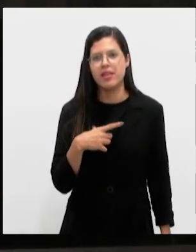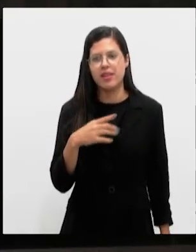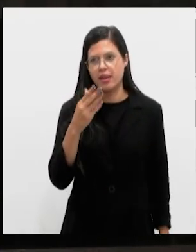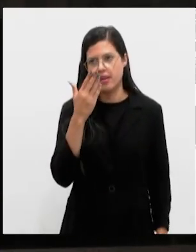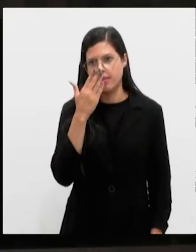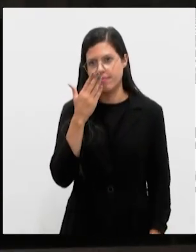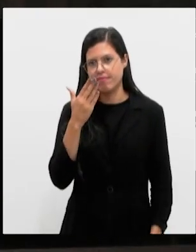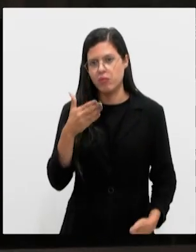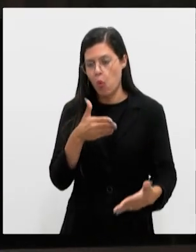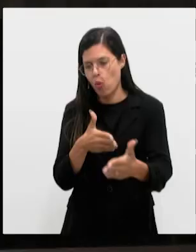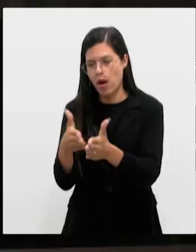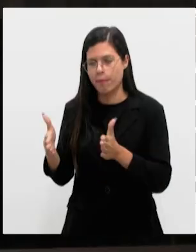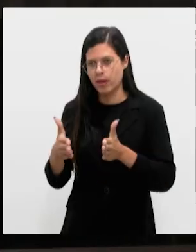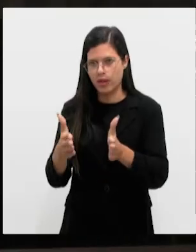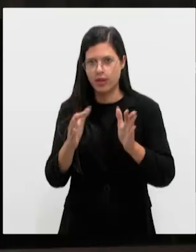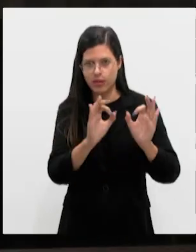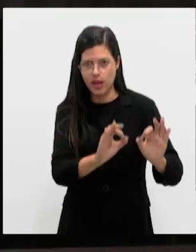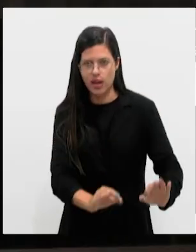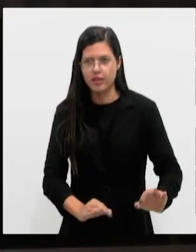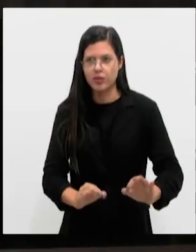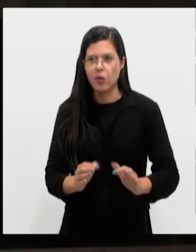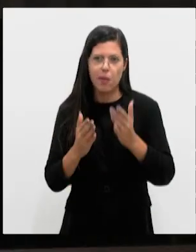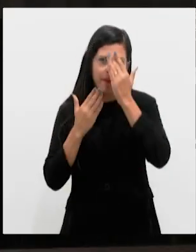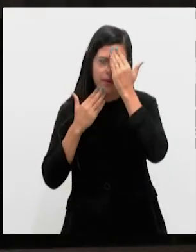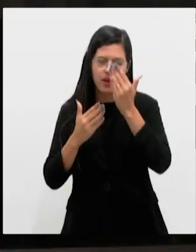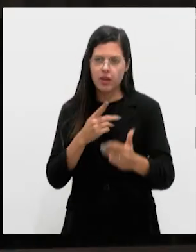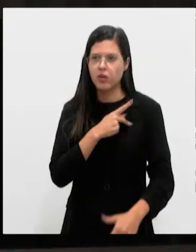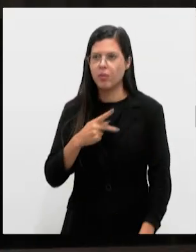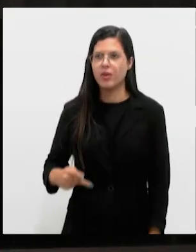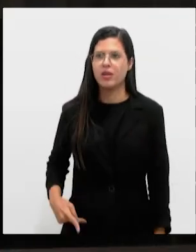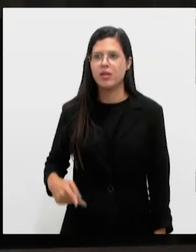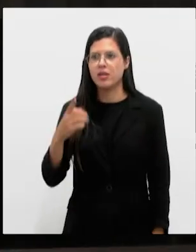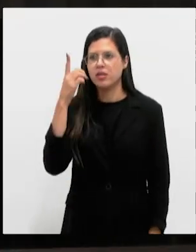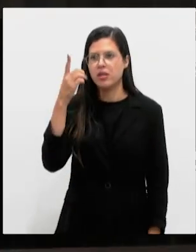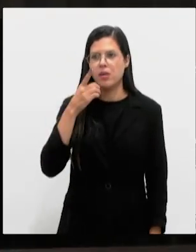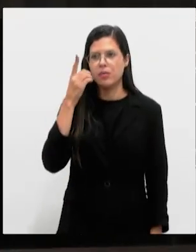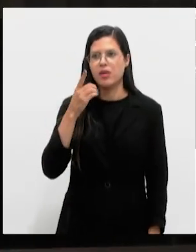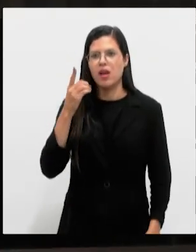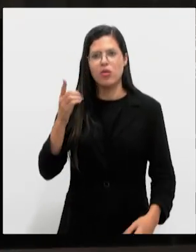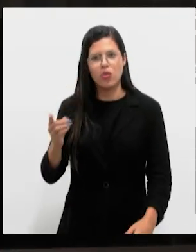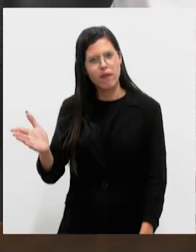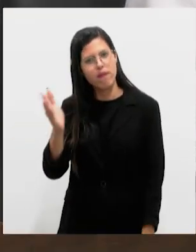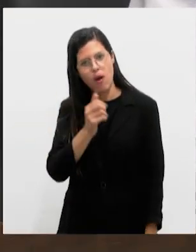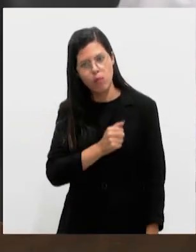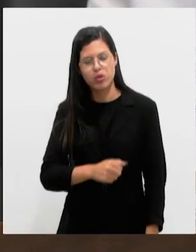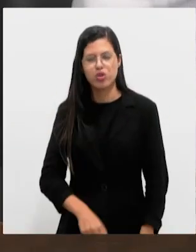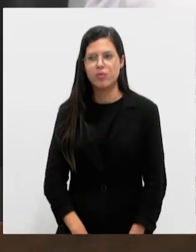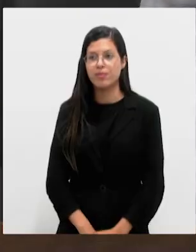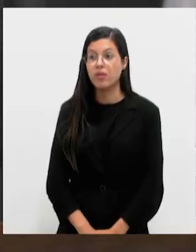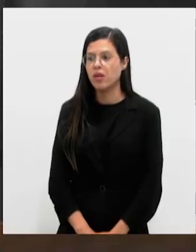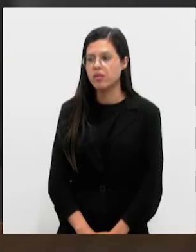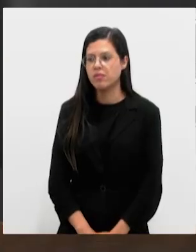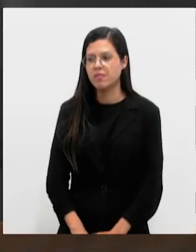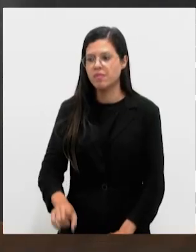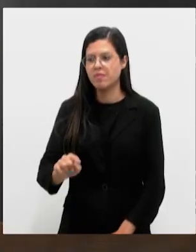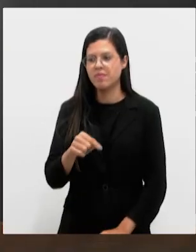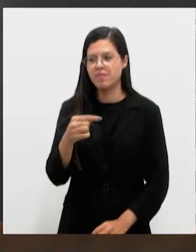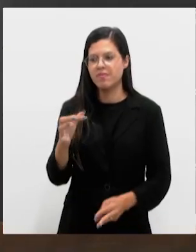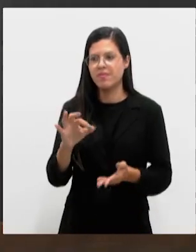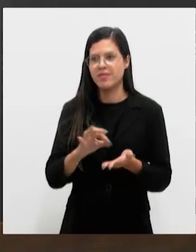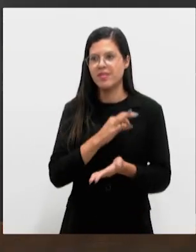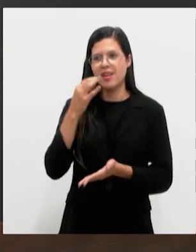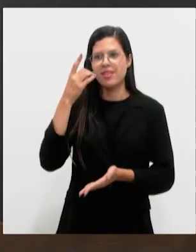frente. Né, Gabi? Muito obrigado, senhor presidente, senhores deputados, e vamos que vamos. Próximo orador inscrito é a